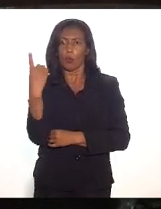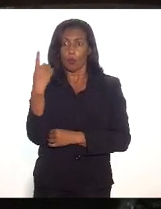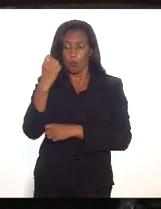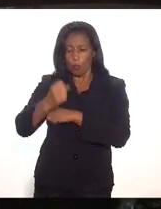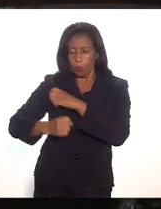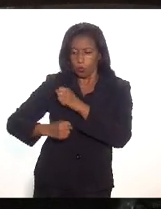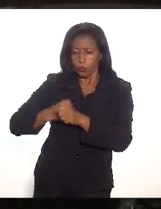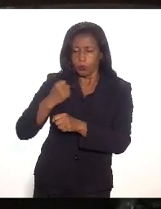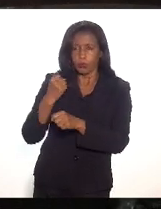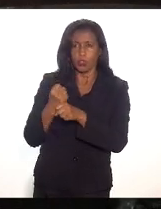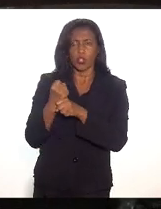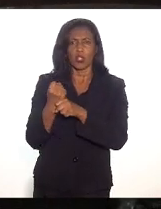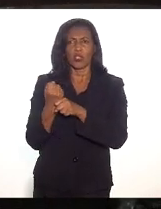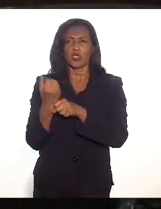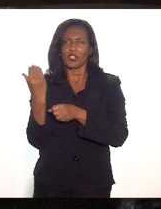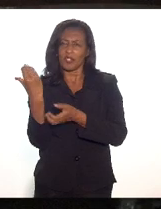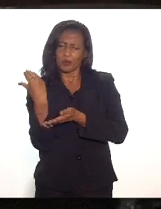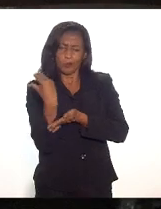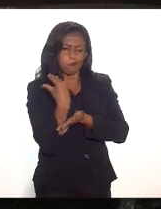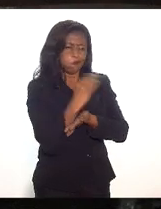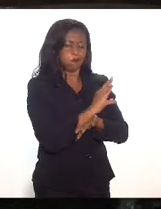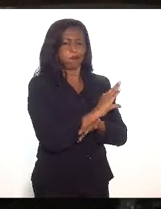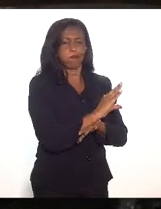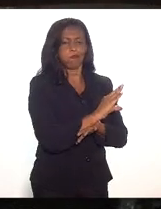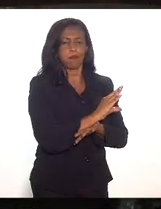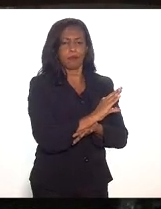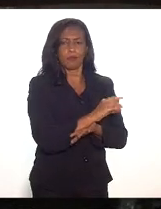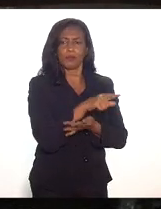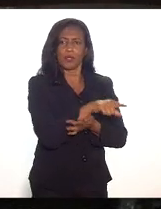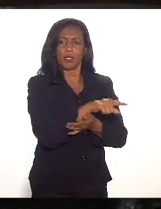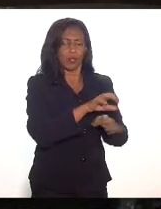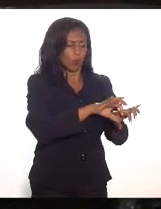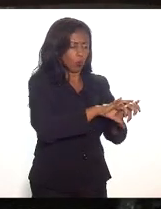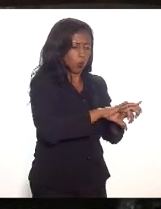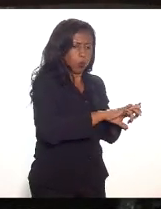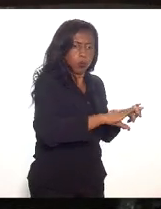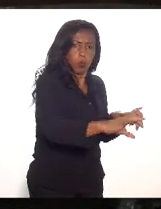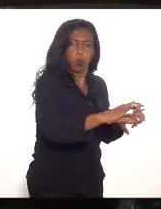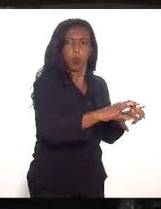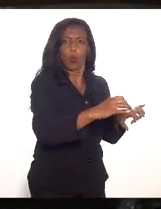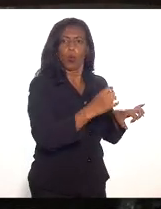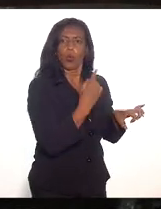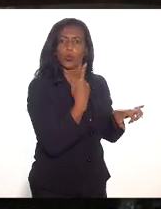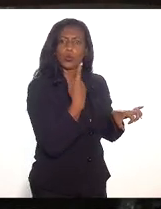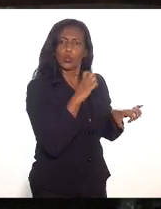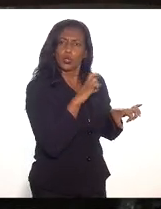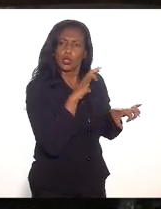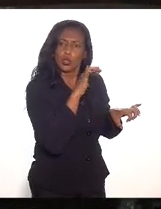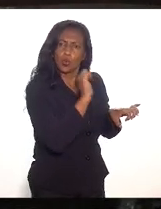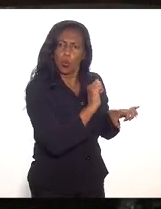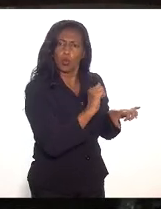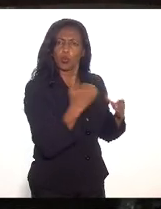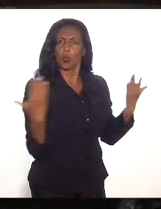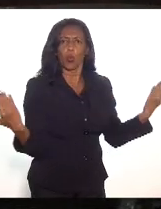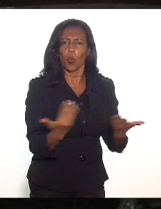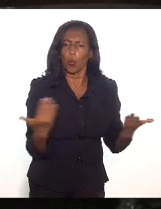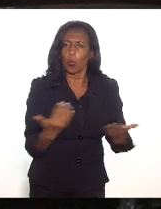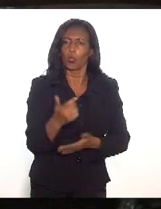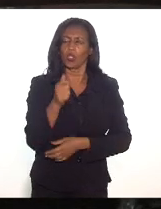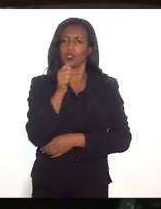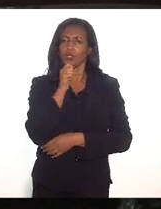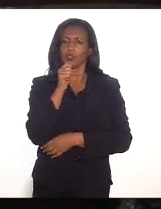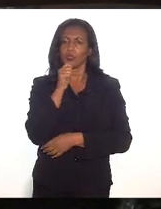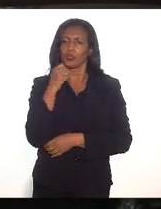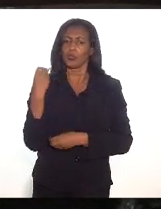tivesse sido reinvestido no saneamento básico, nós não estaríamos